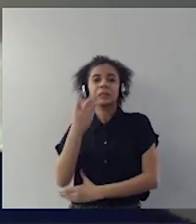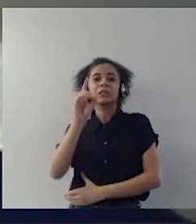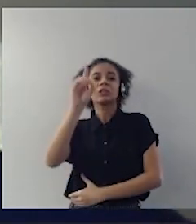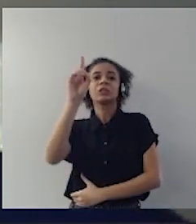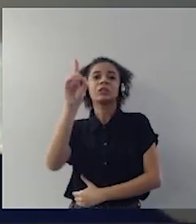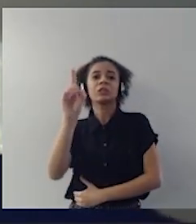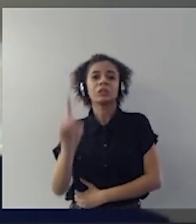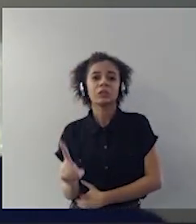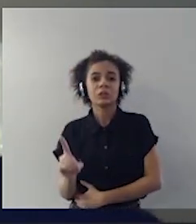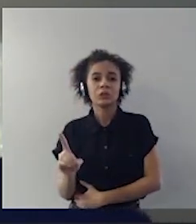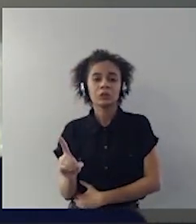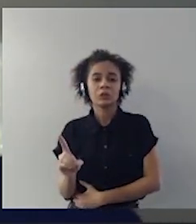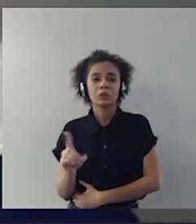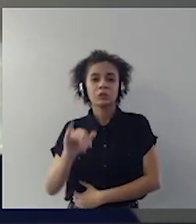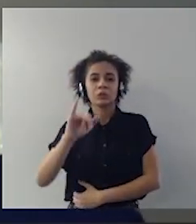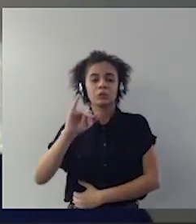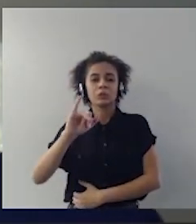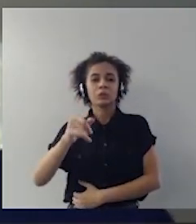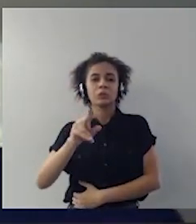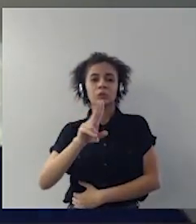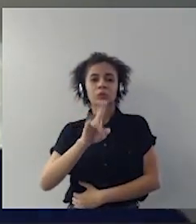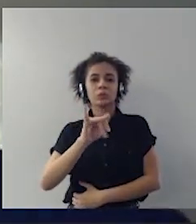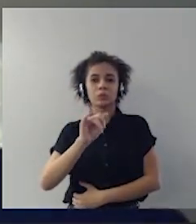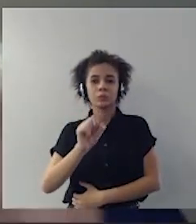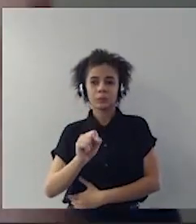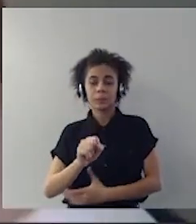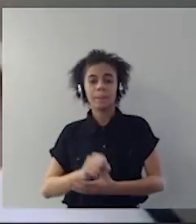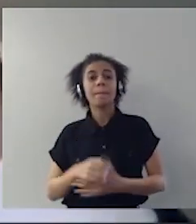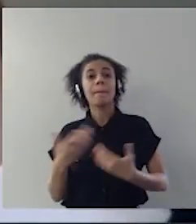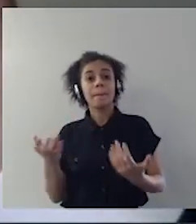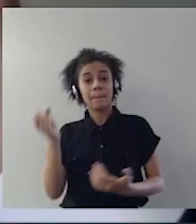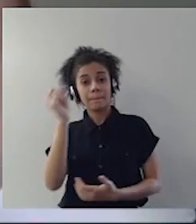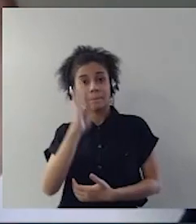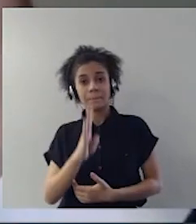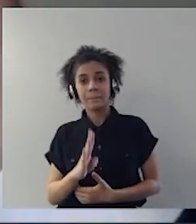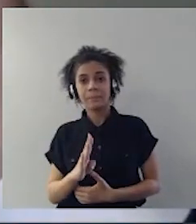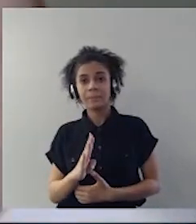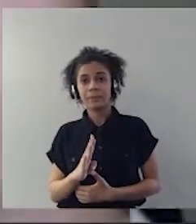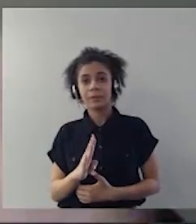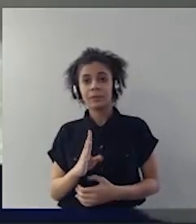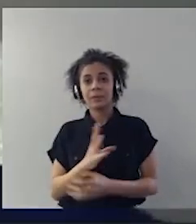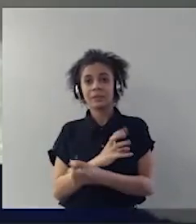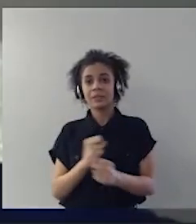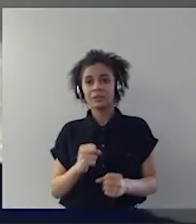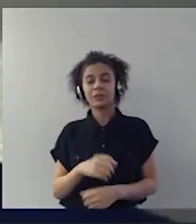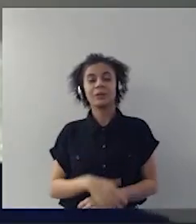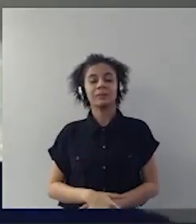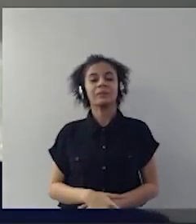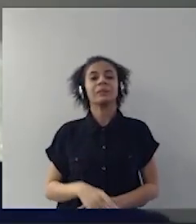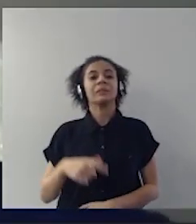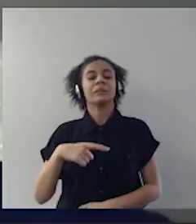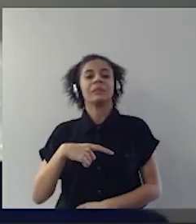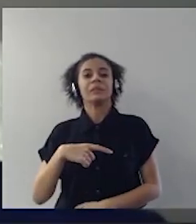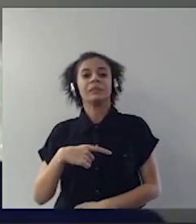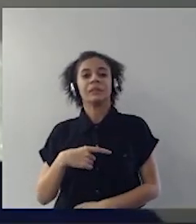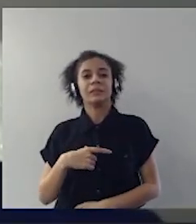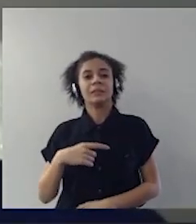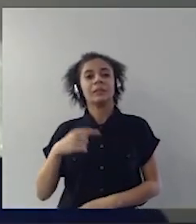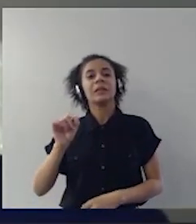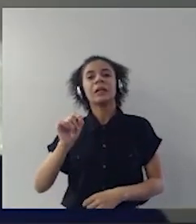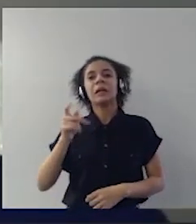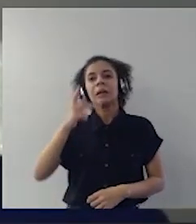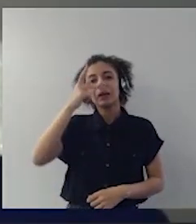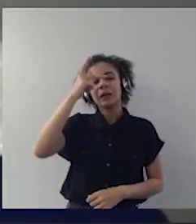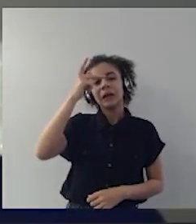direito jurisprudencial. No Brasil, conquanto não houvesse a tradição de duplicidade de